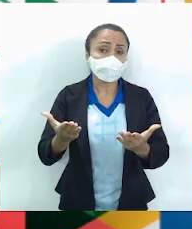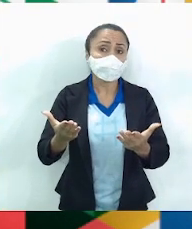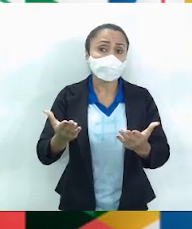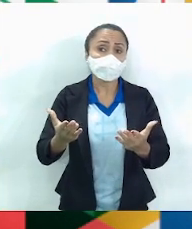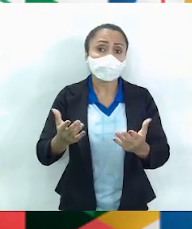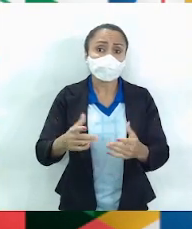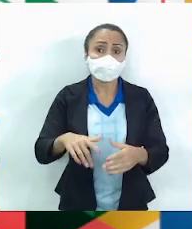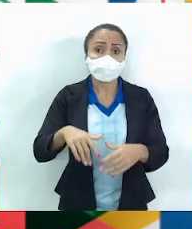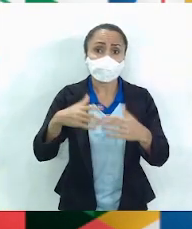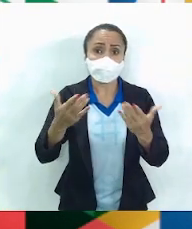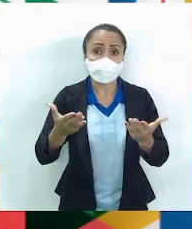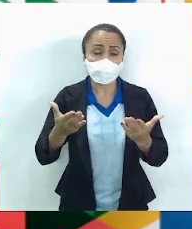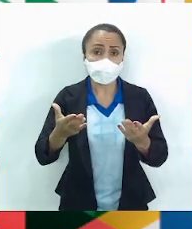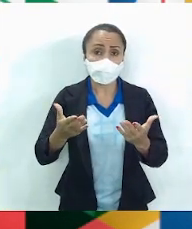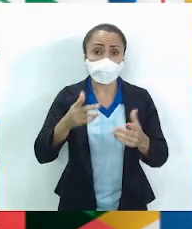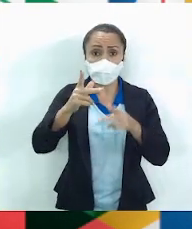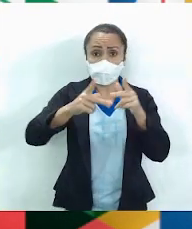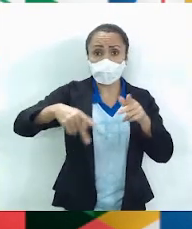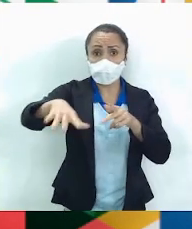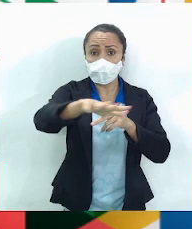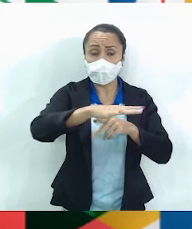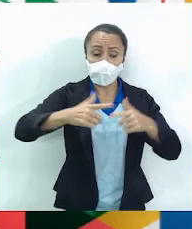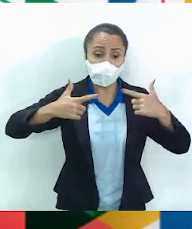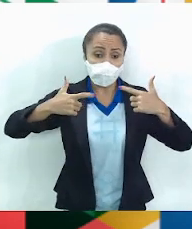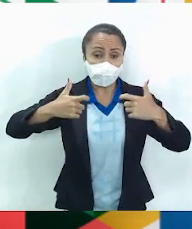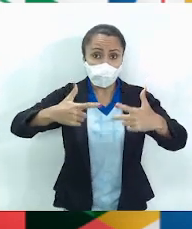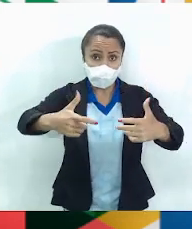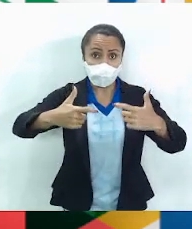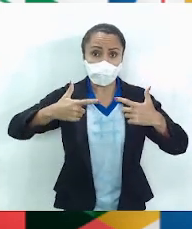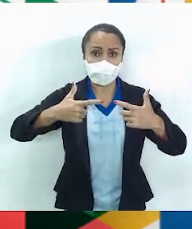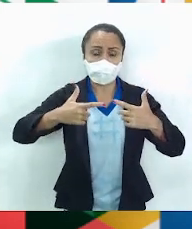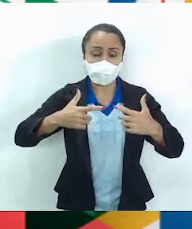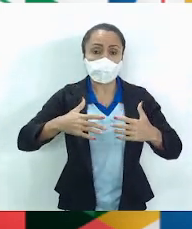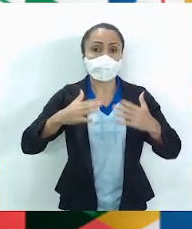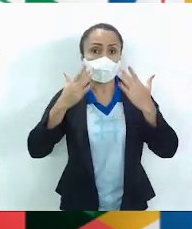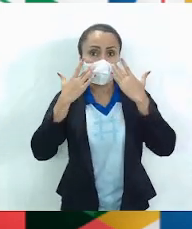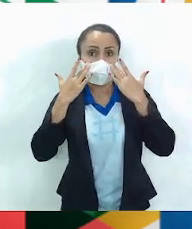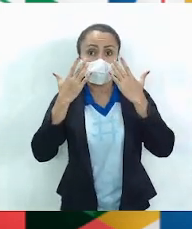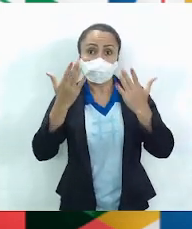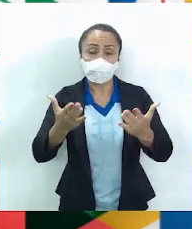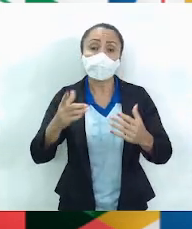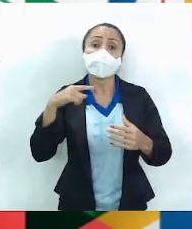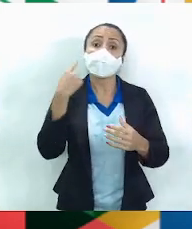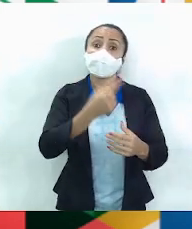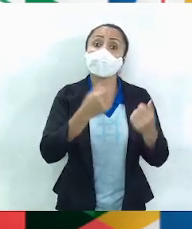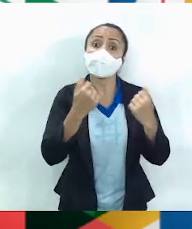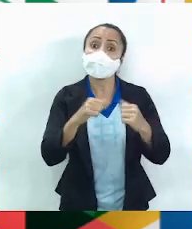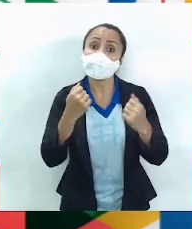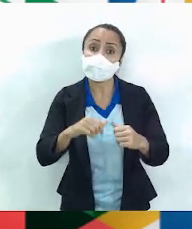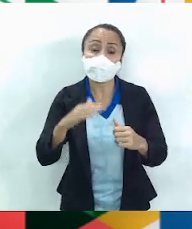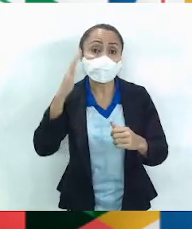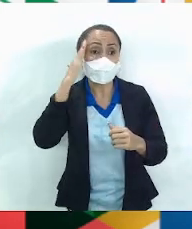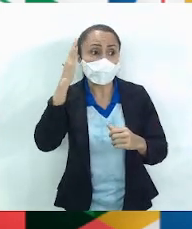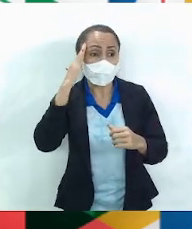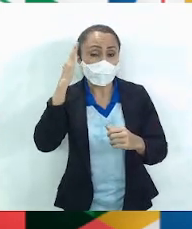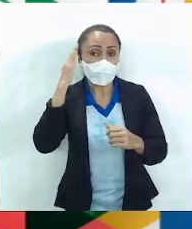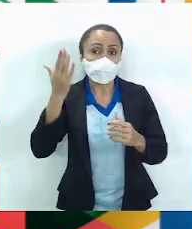dos Mujahideens, os guerreiros? Não, veja só, a gente tem que entender o seguinte,